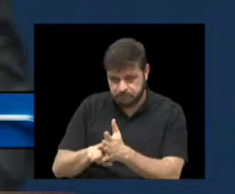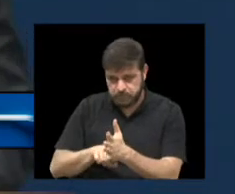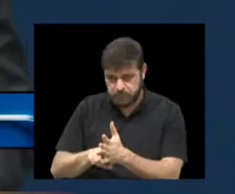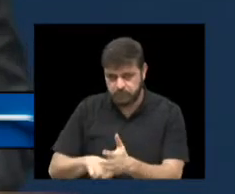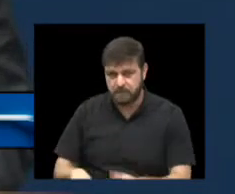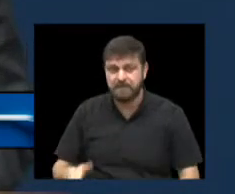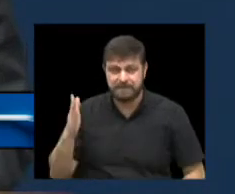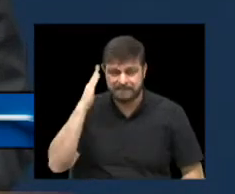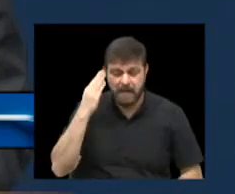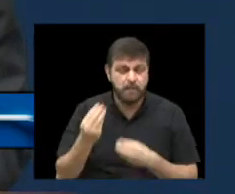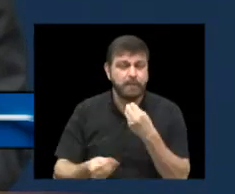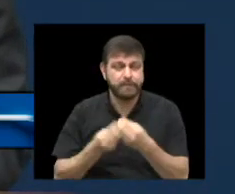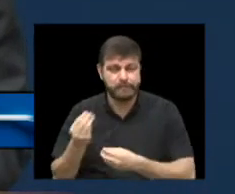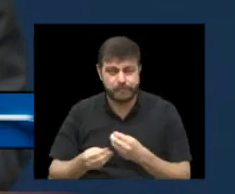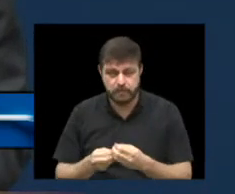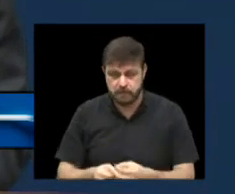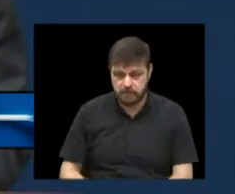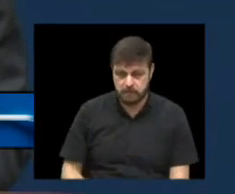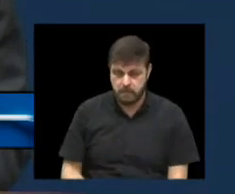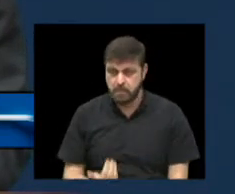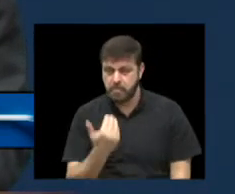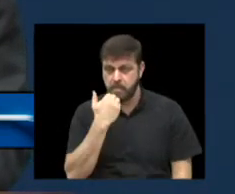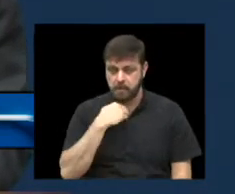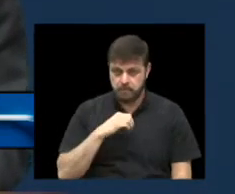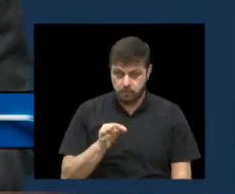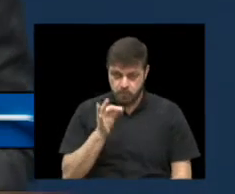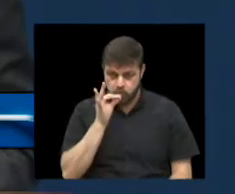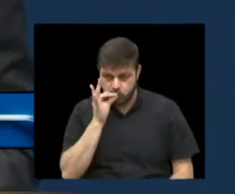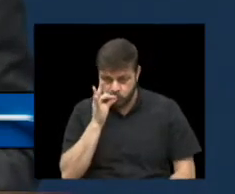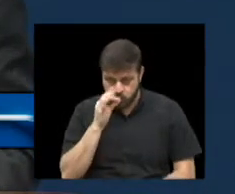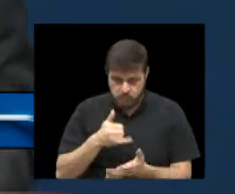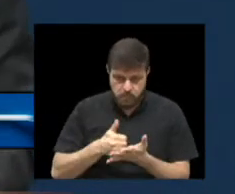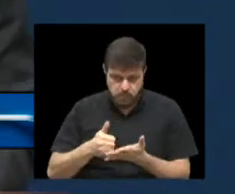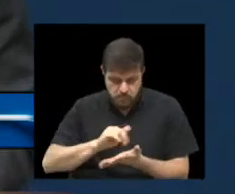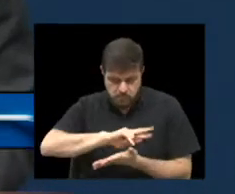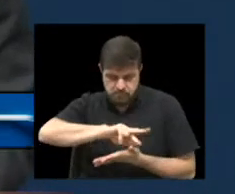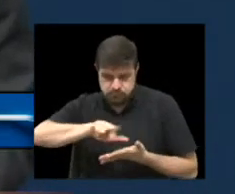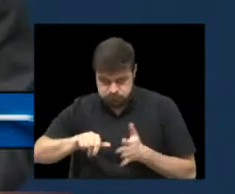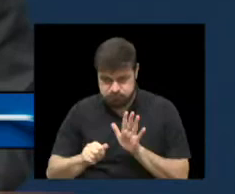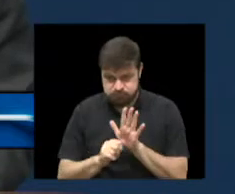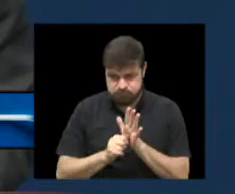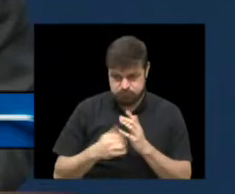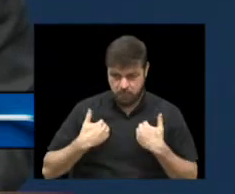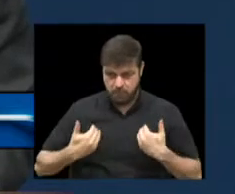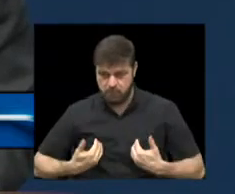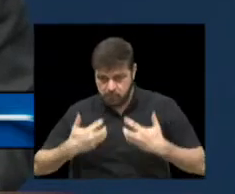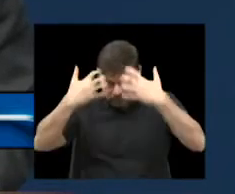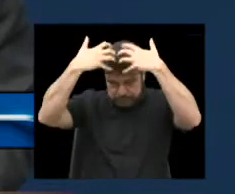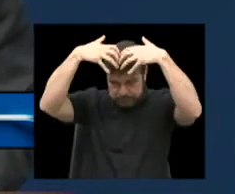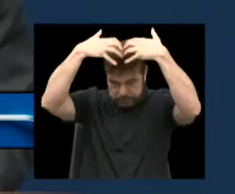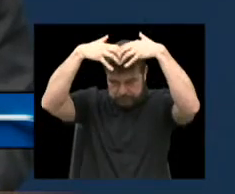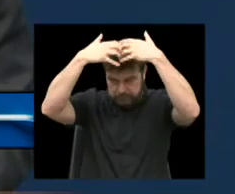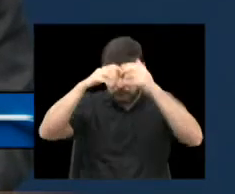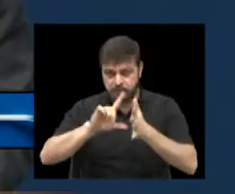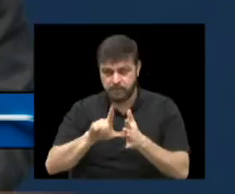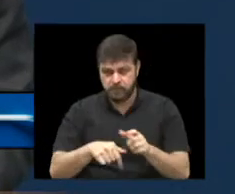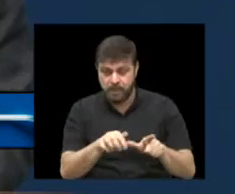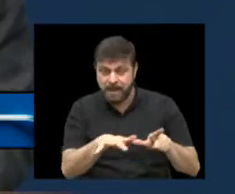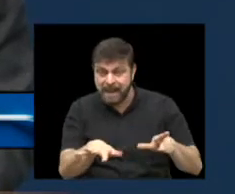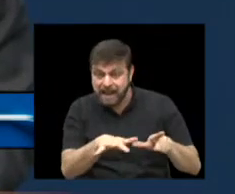análise toxicológica. Já no sexto dia, só para finalizar, presidente, na Praça Largo do